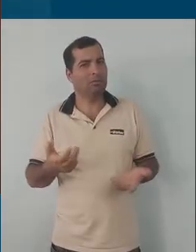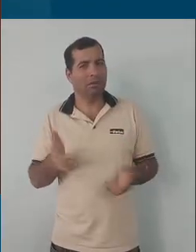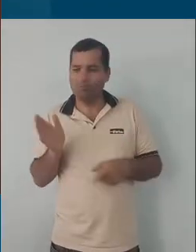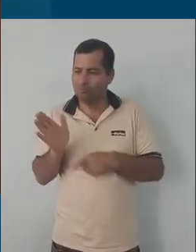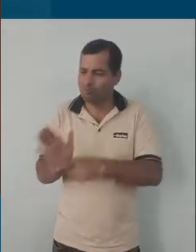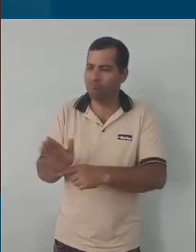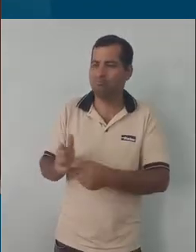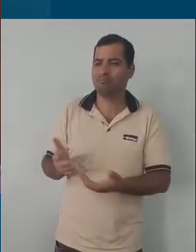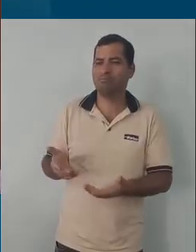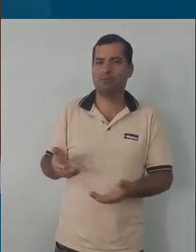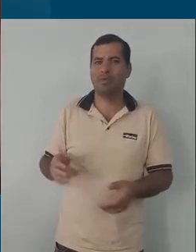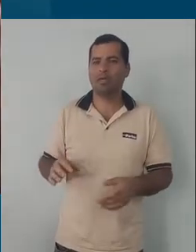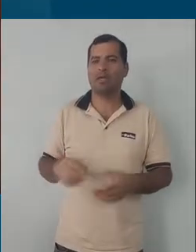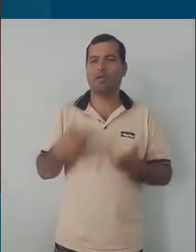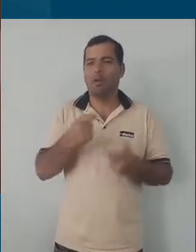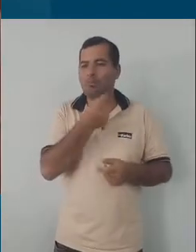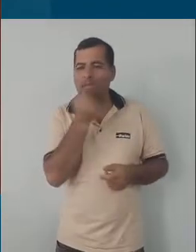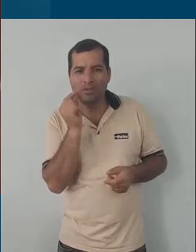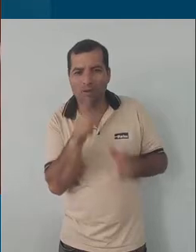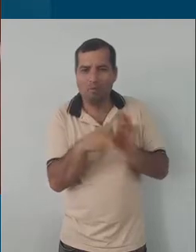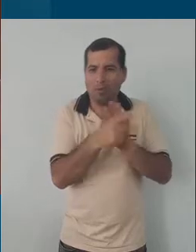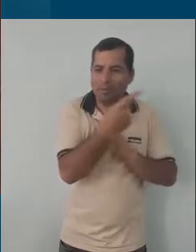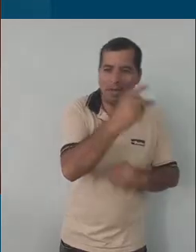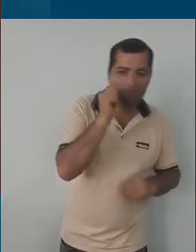os batons e as coisas da mãe.